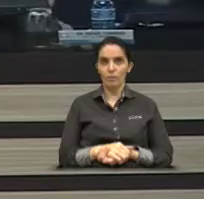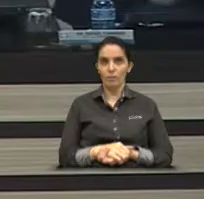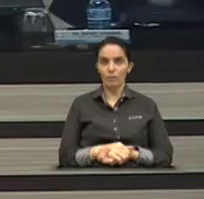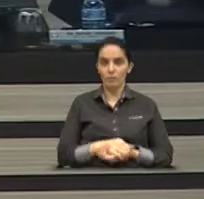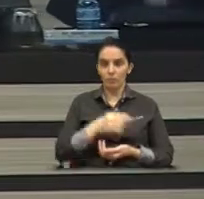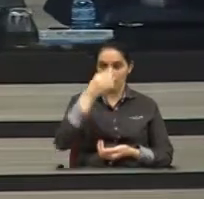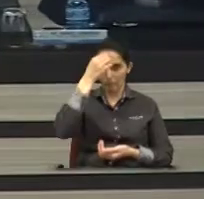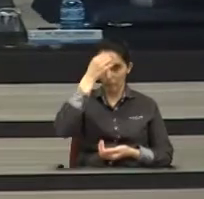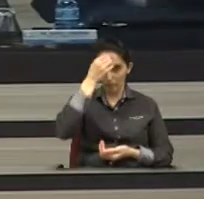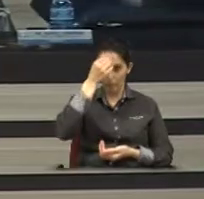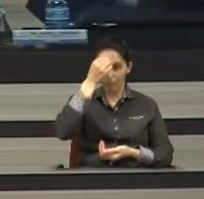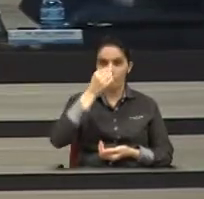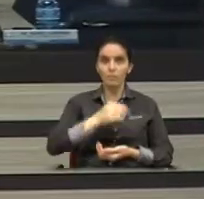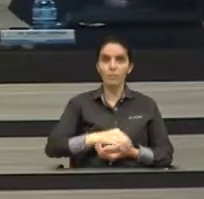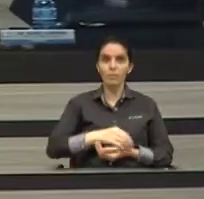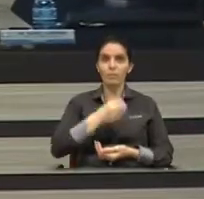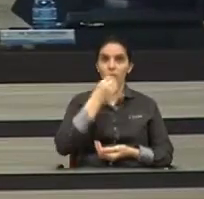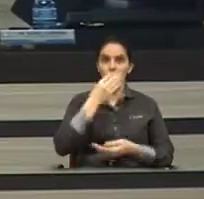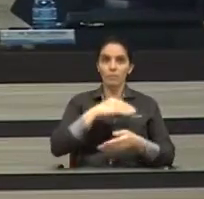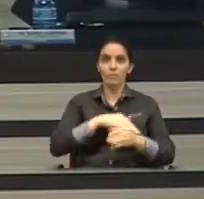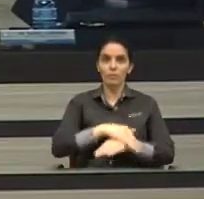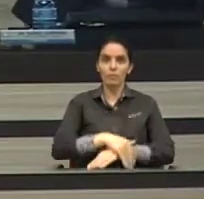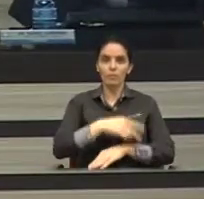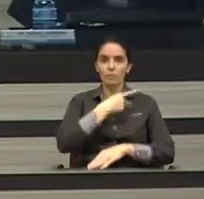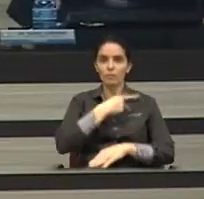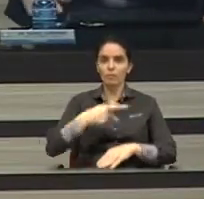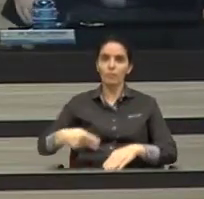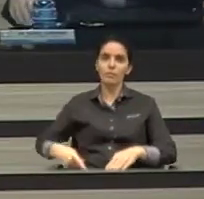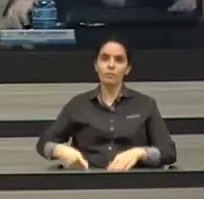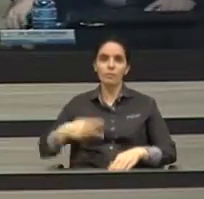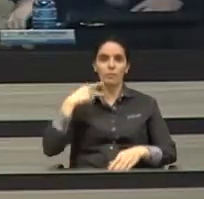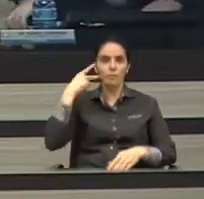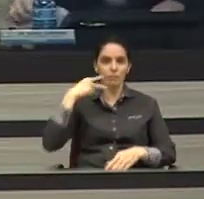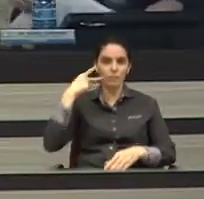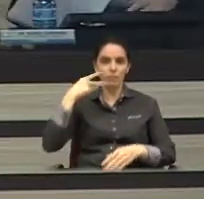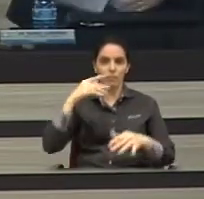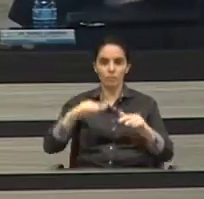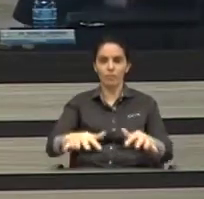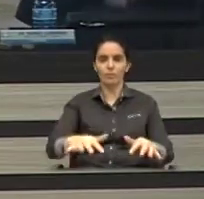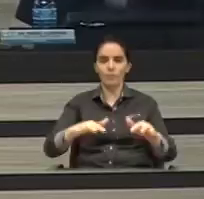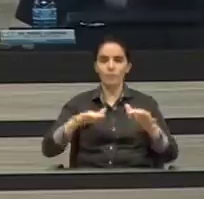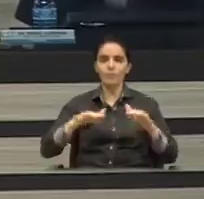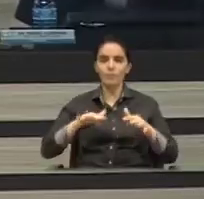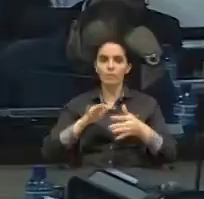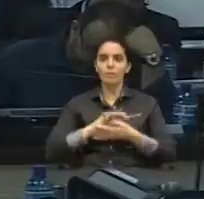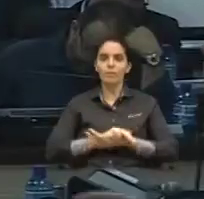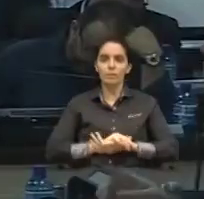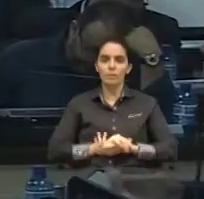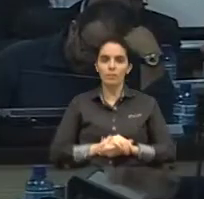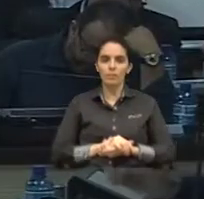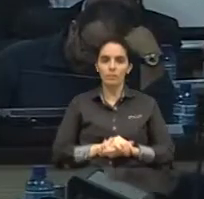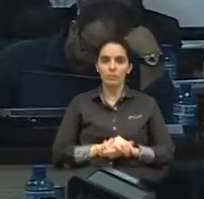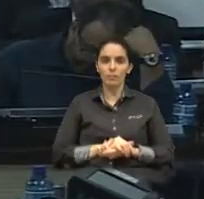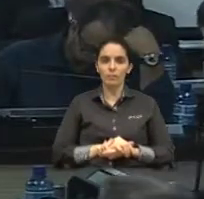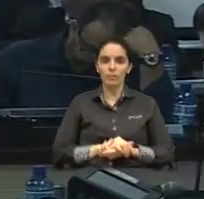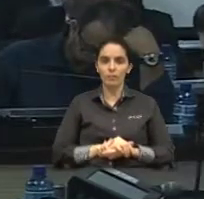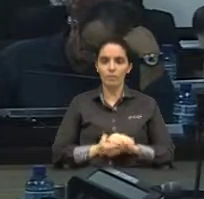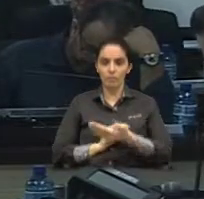Rafael Camargo. Boa noite, presidente, nobres pares, público presente. Seu